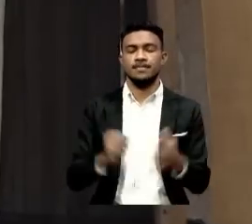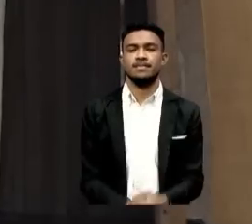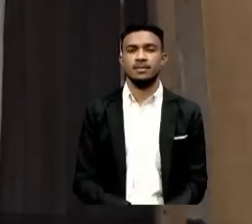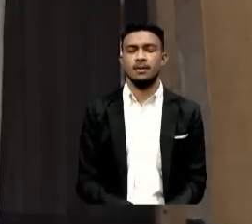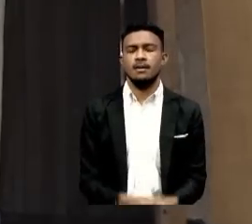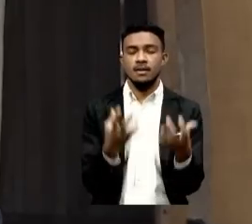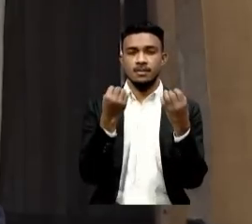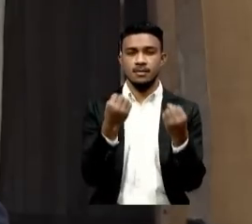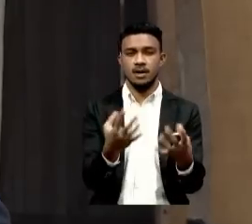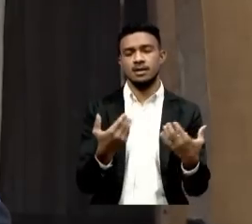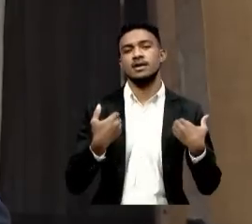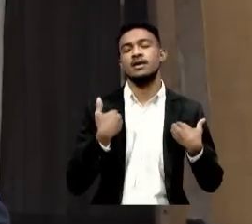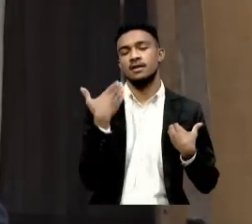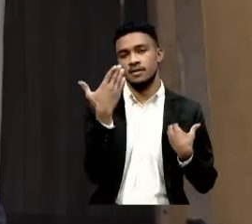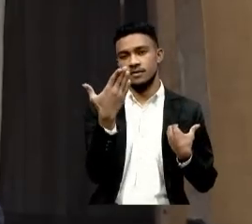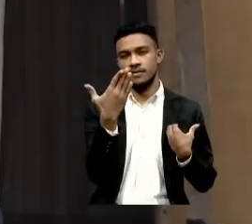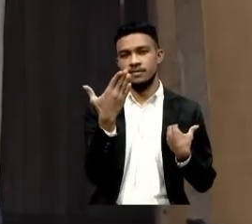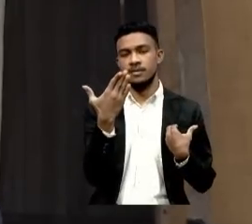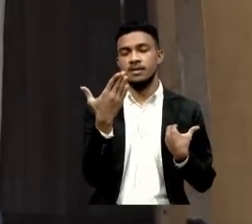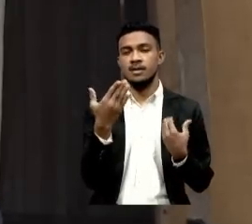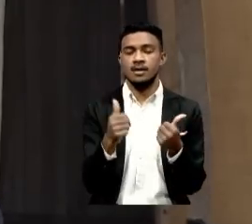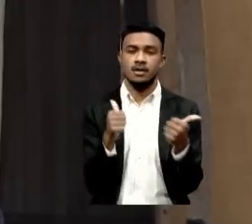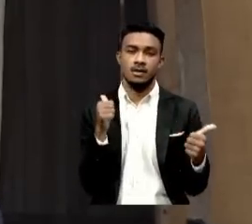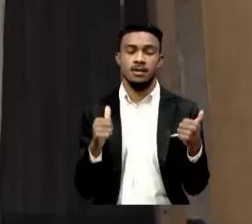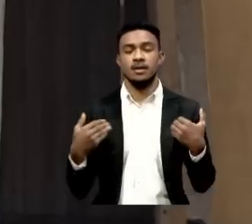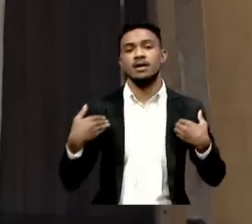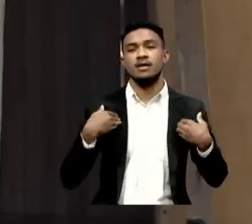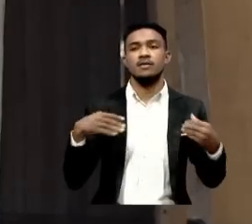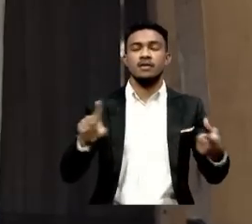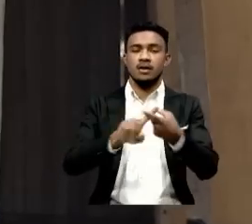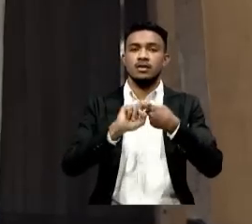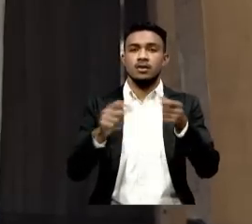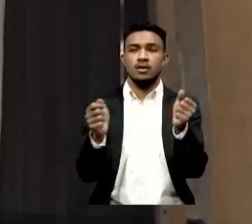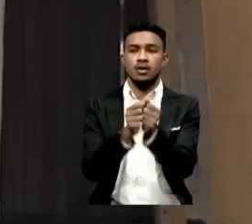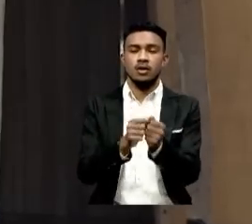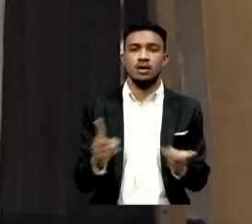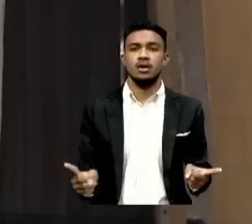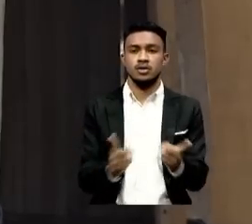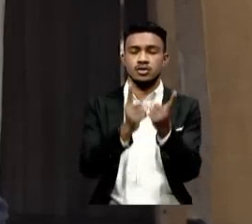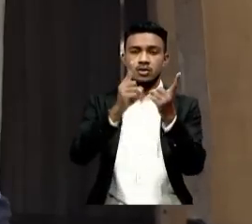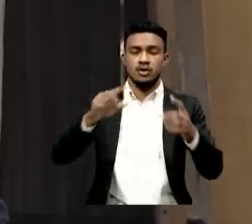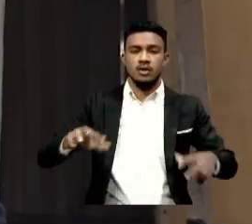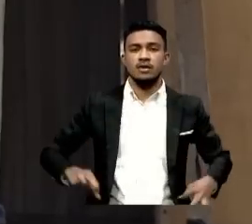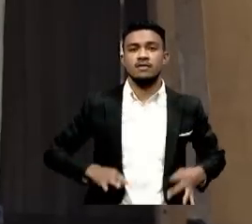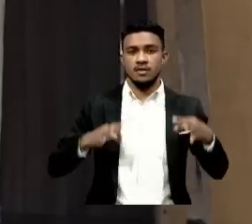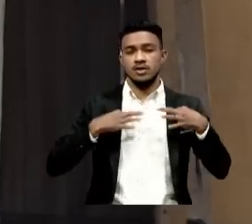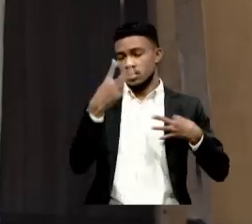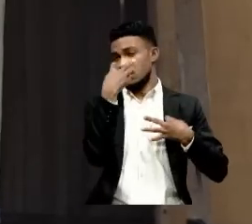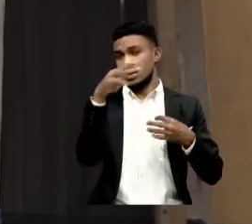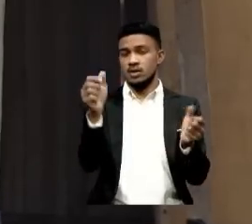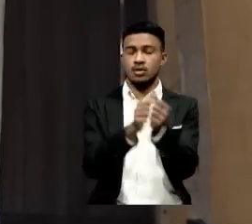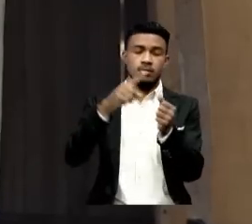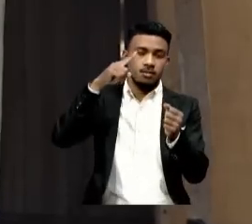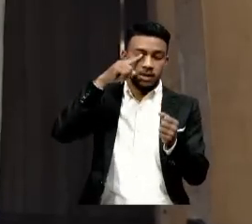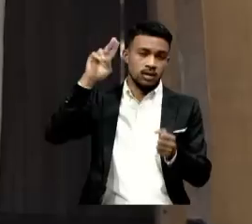Dala barak akontesimento ruma nebe ia ligação ho agresão físico nebe hareo matan no rona hotilon